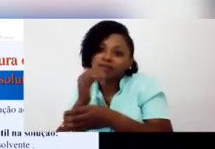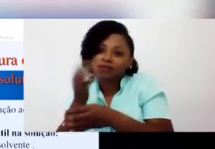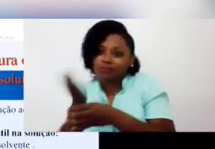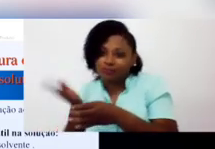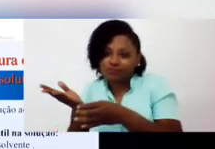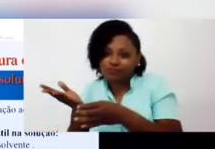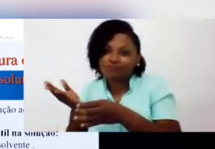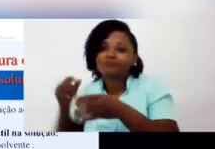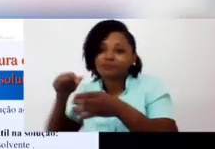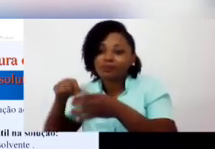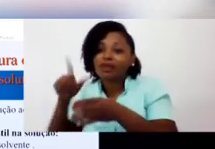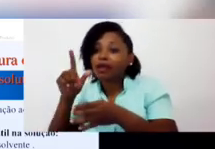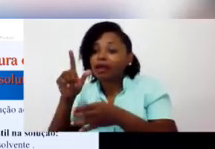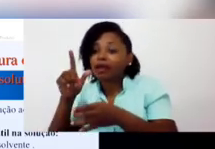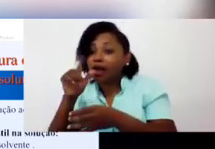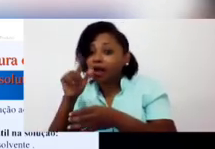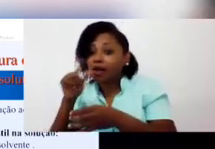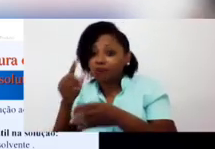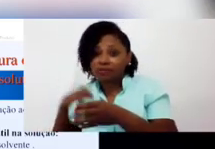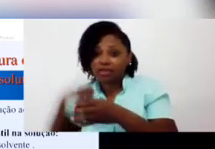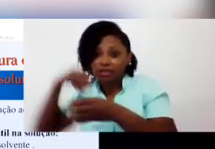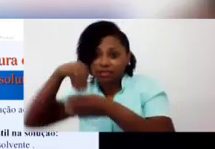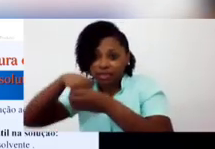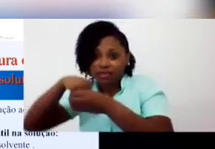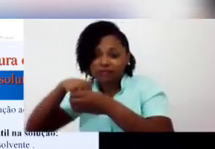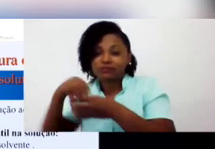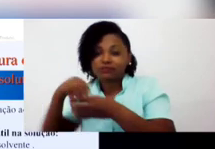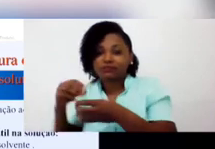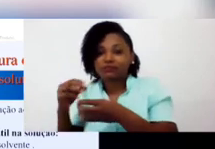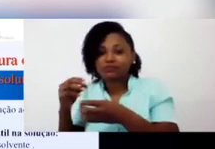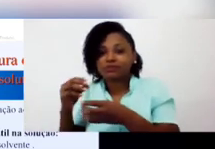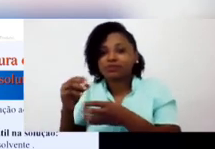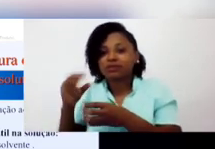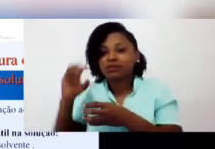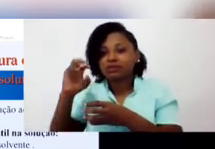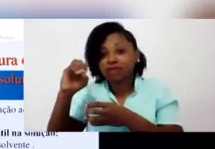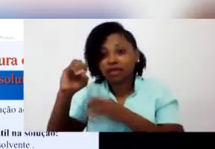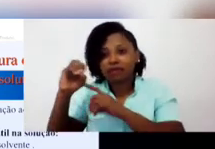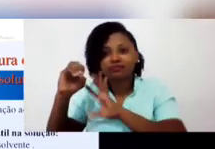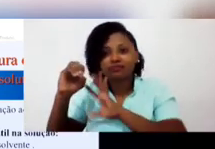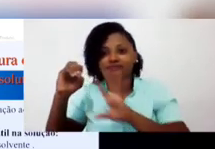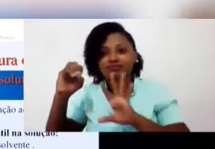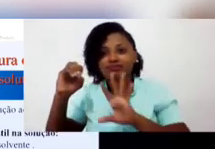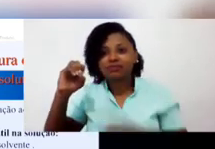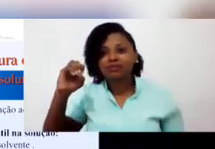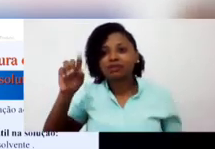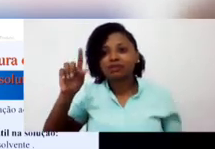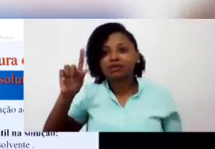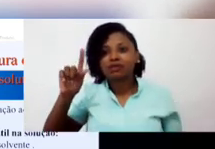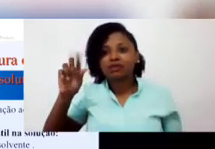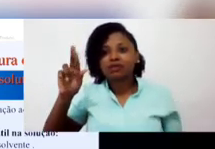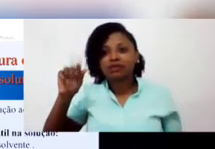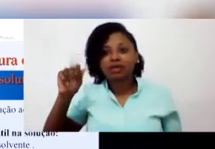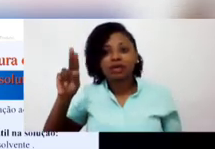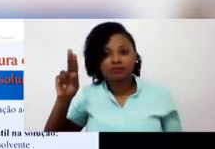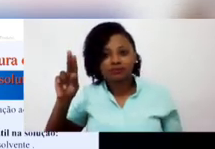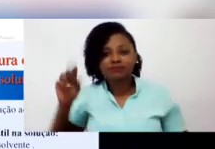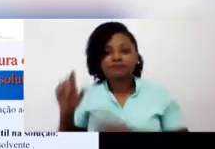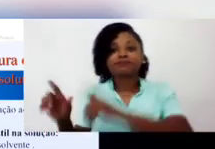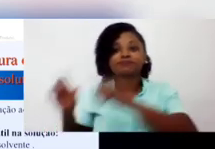de congelamento do solvente. Olha o exemplo. Eu tenho água pura a 0 graus, depois eu coloco, aqui no